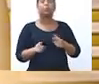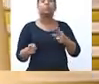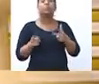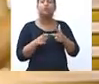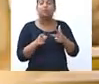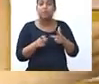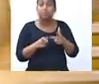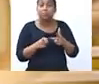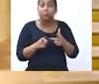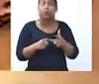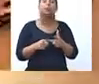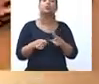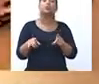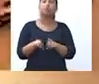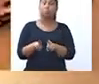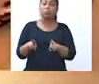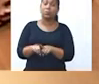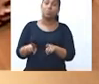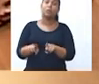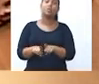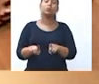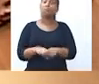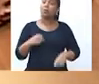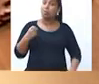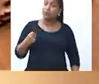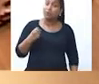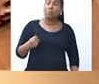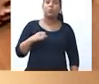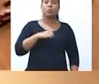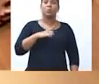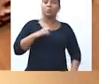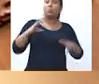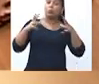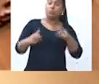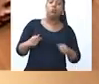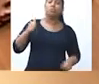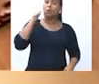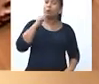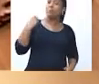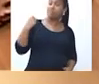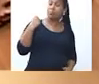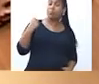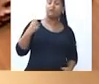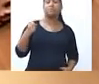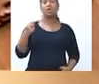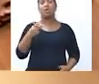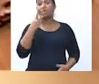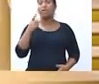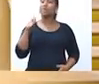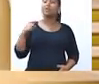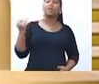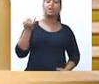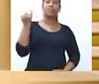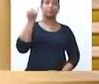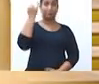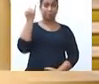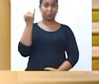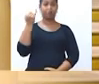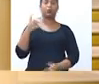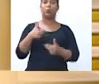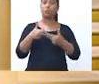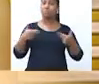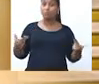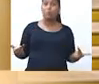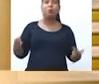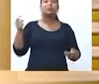terceiro ponto, que aí também a Lenina entrou muito fortemente com o coletivo feminista, que a gente achava que era importante elas, de alguma